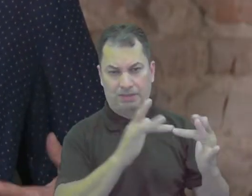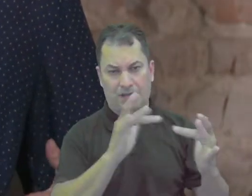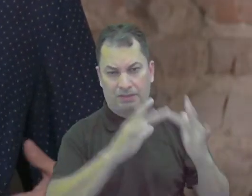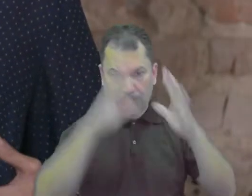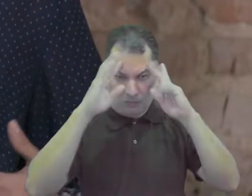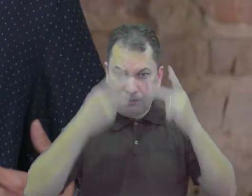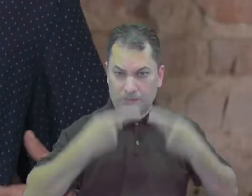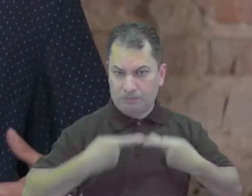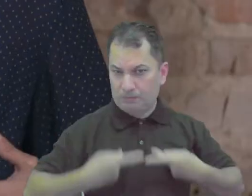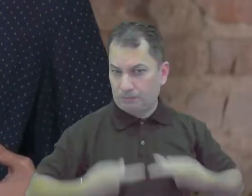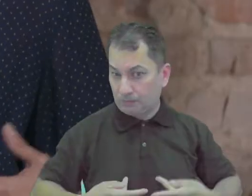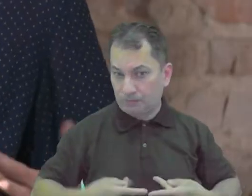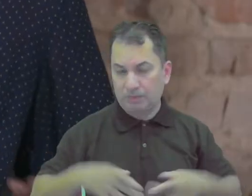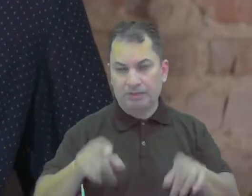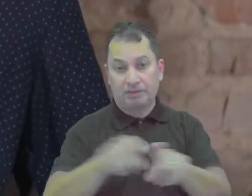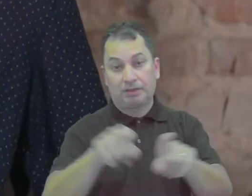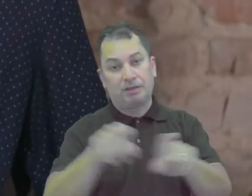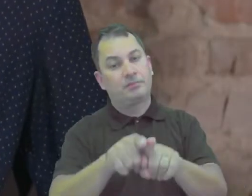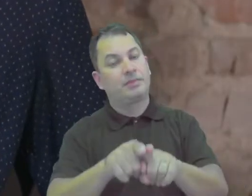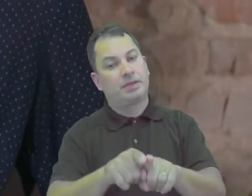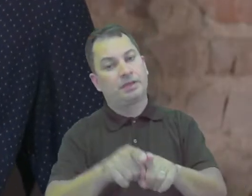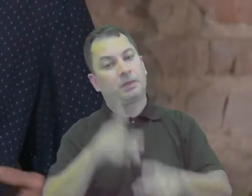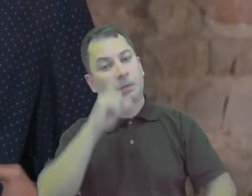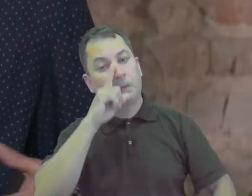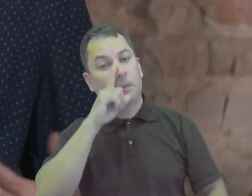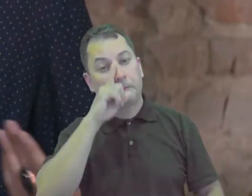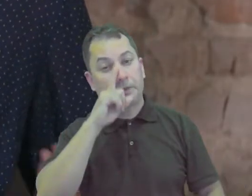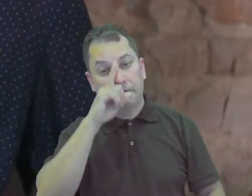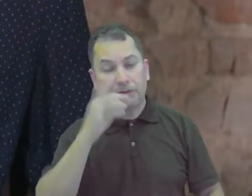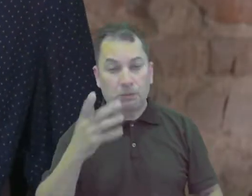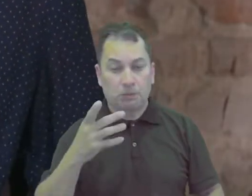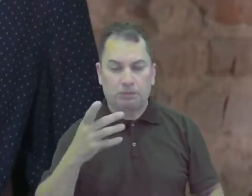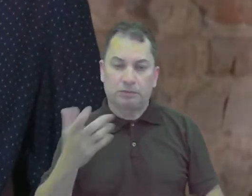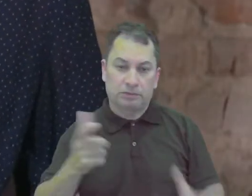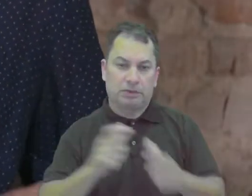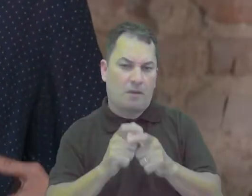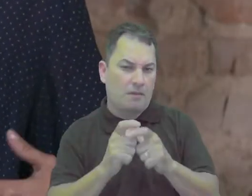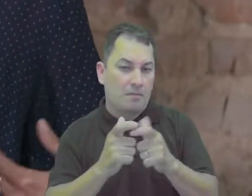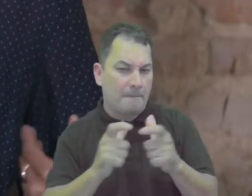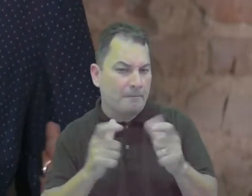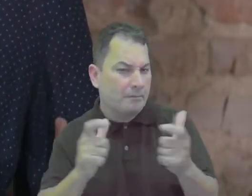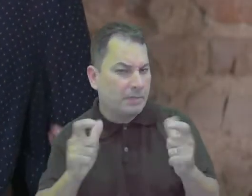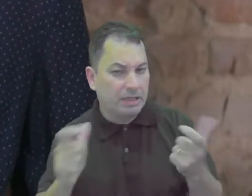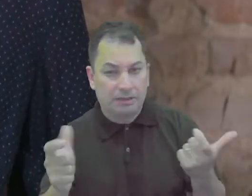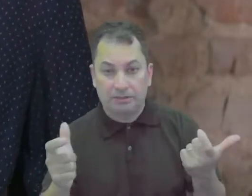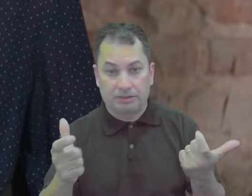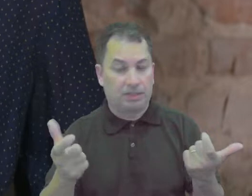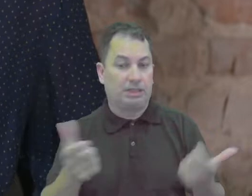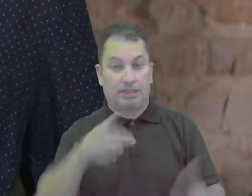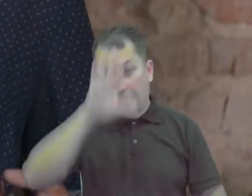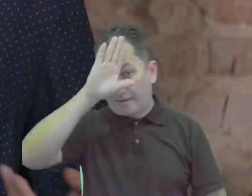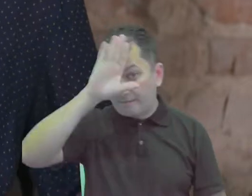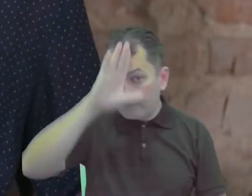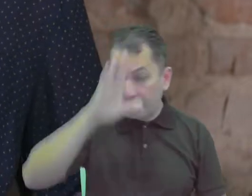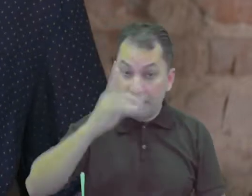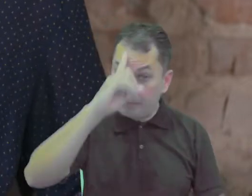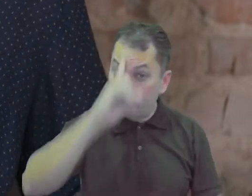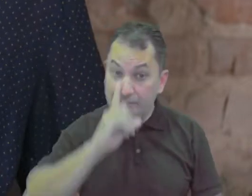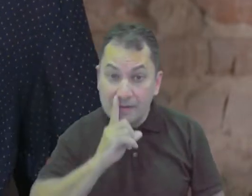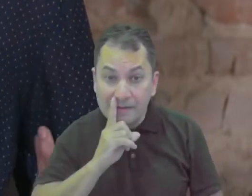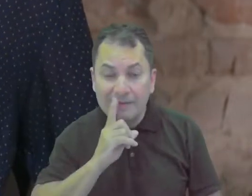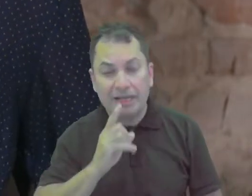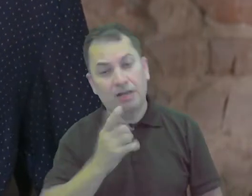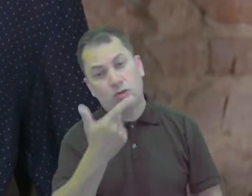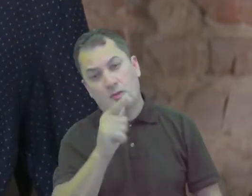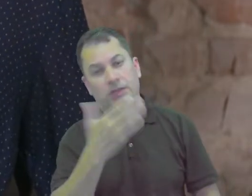gerando possibilidade de transmissão, aumento de transmissão da febre amarela, da leishmaniose tegumentar,